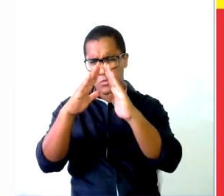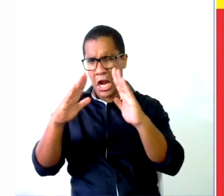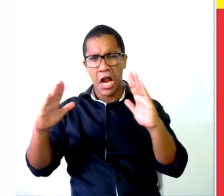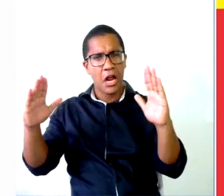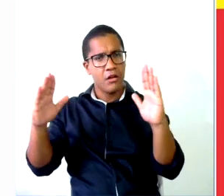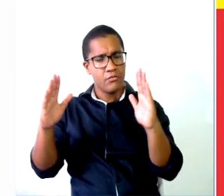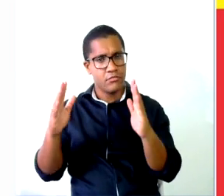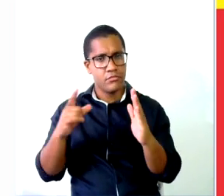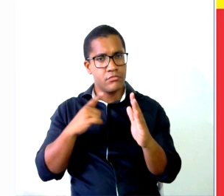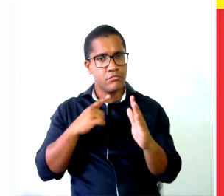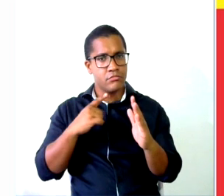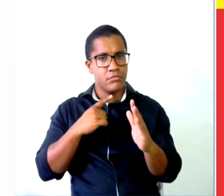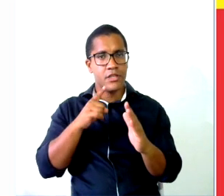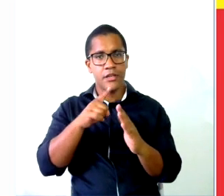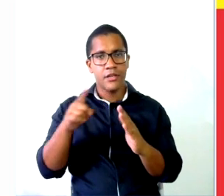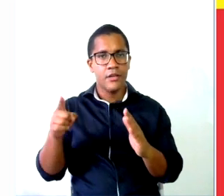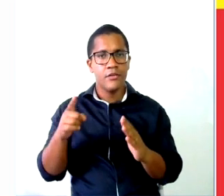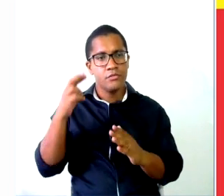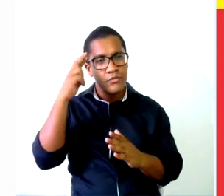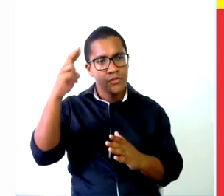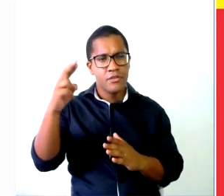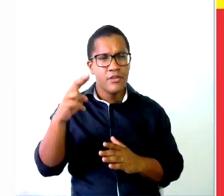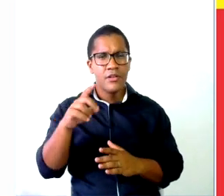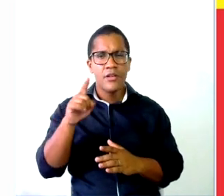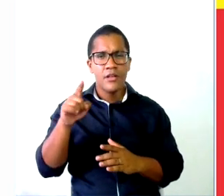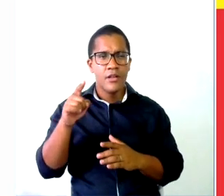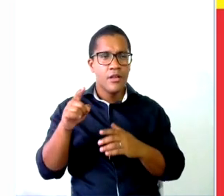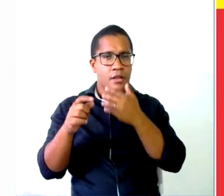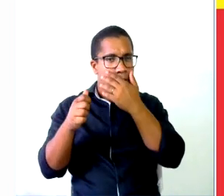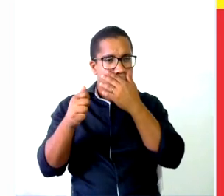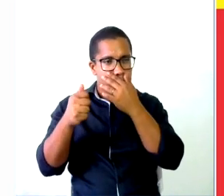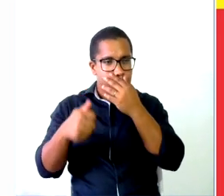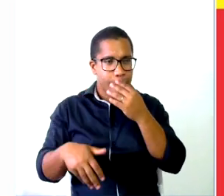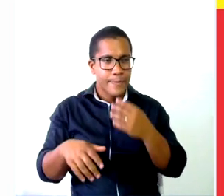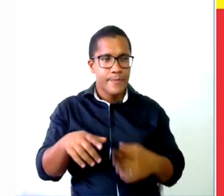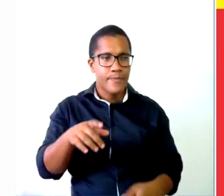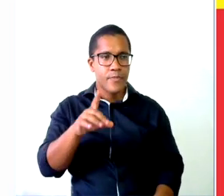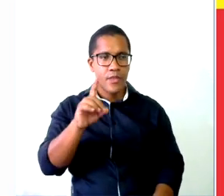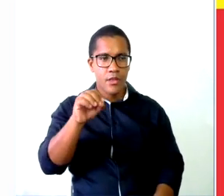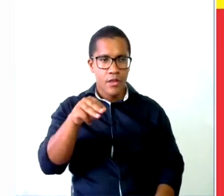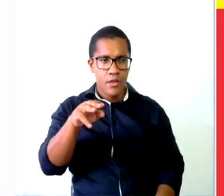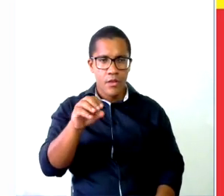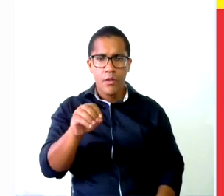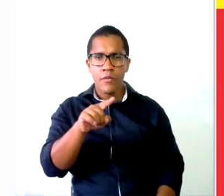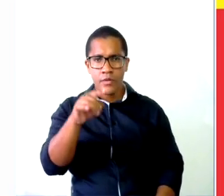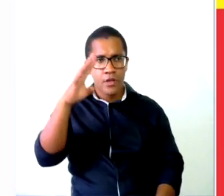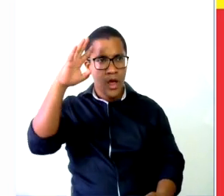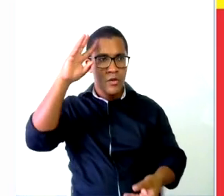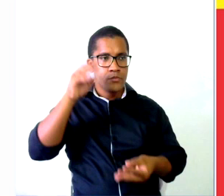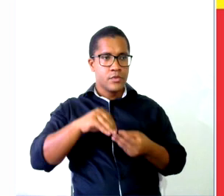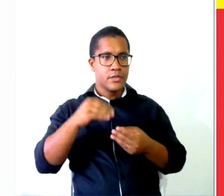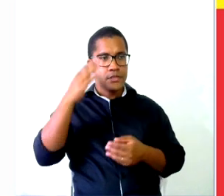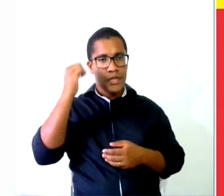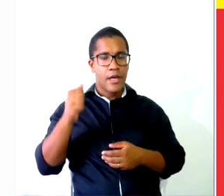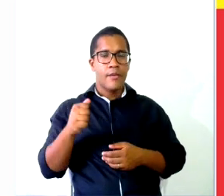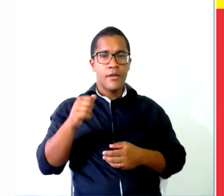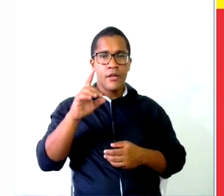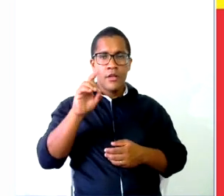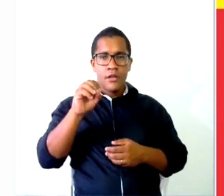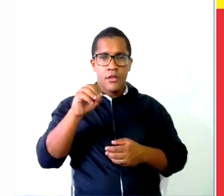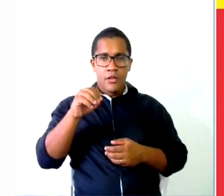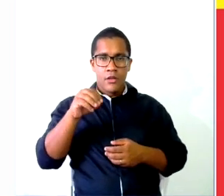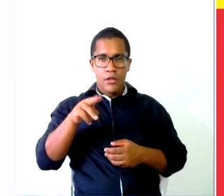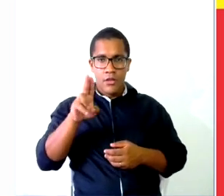domus, se alguém dizer, vamos para o domus, você já sabe o que é casa, hein? Então as tarefas numerosas